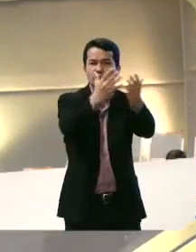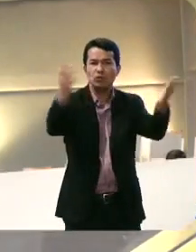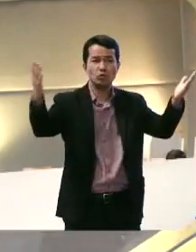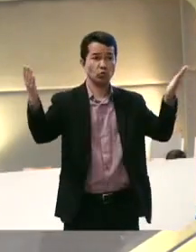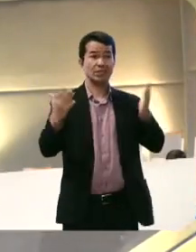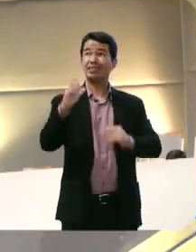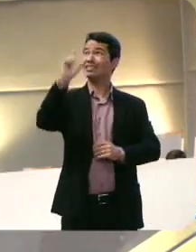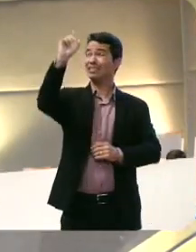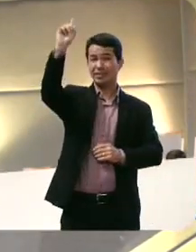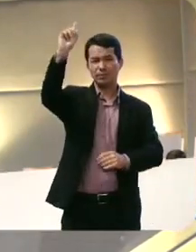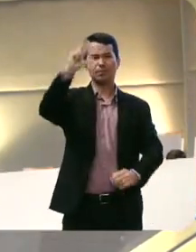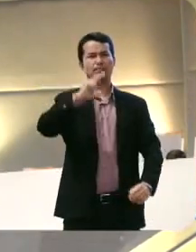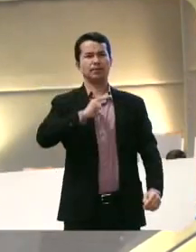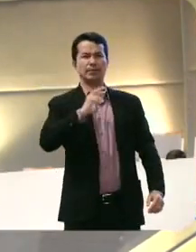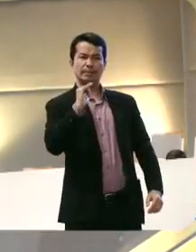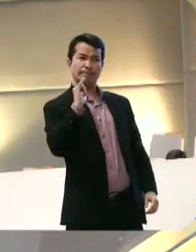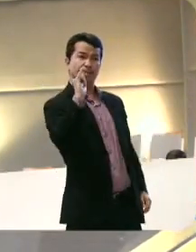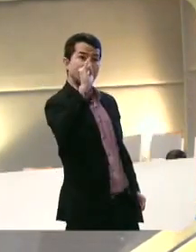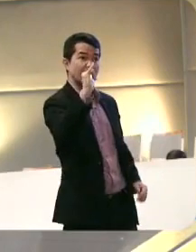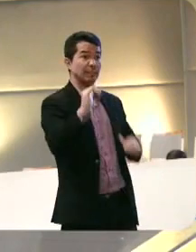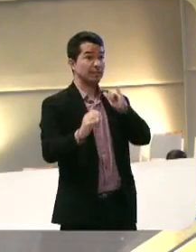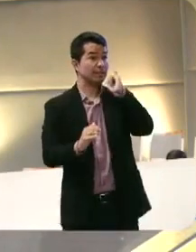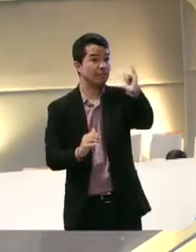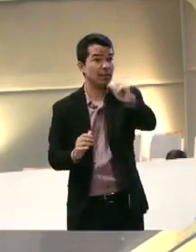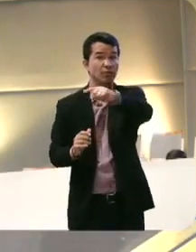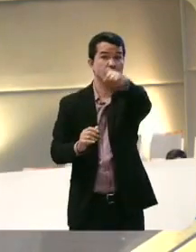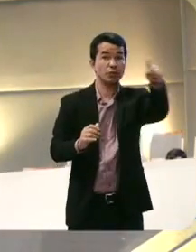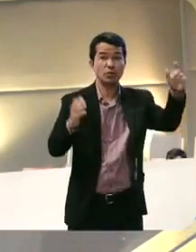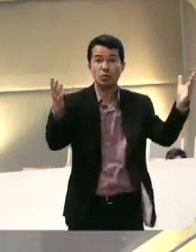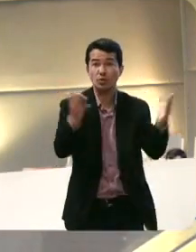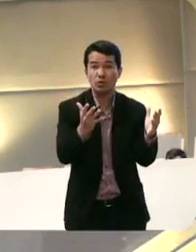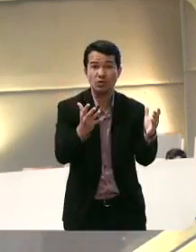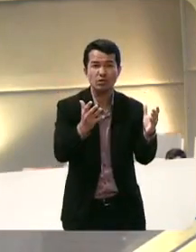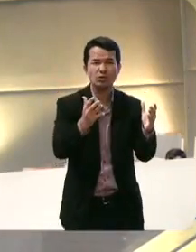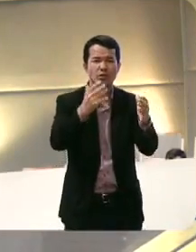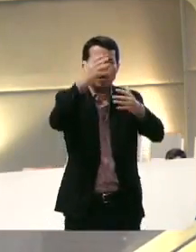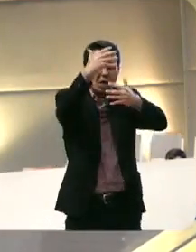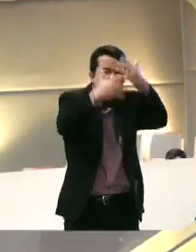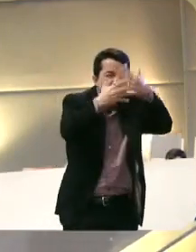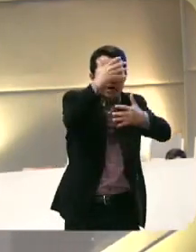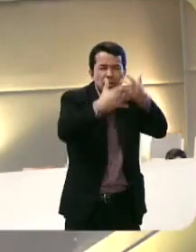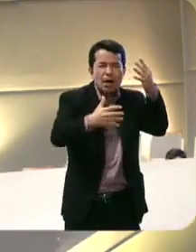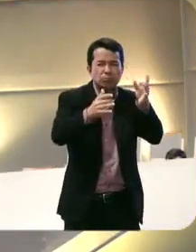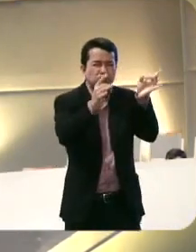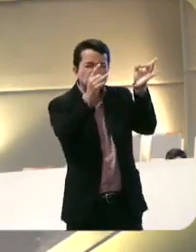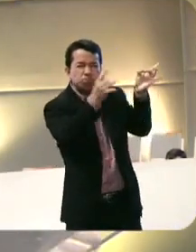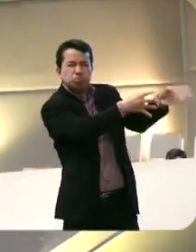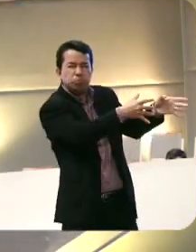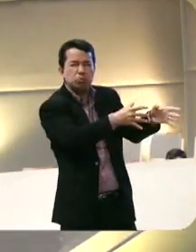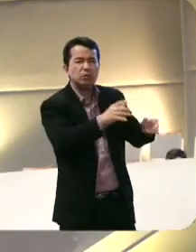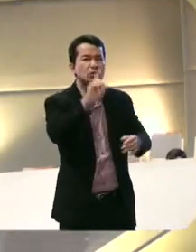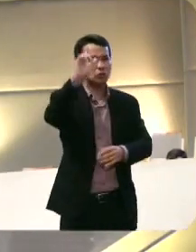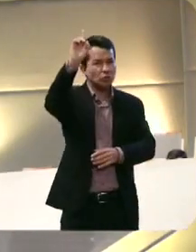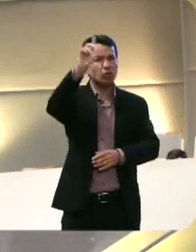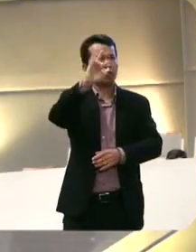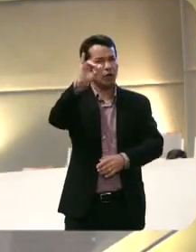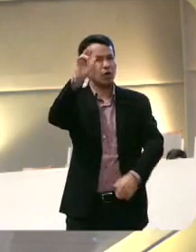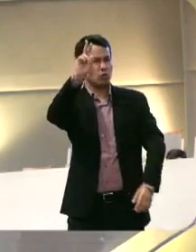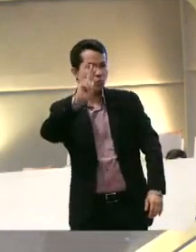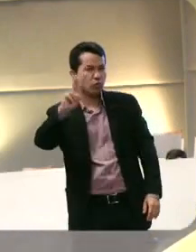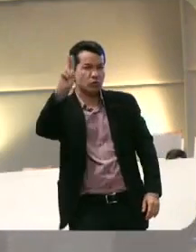você. A neblina vai embora. Deus vai se revelar. Deus usa diferentes formas para